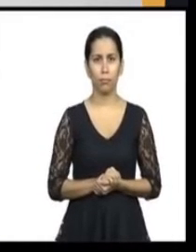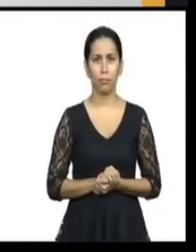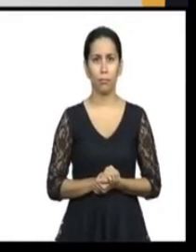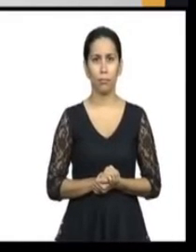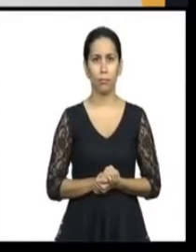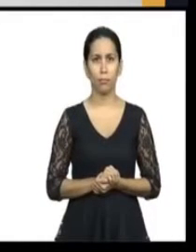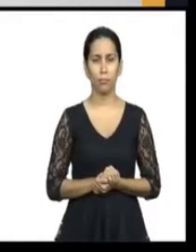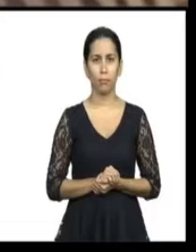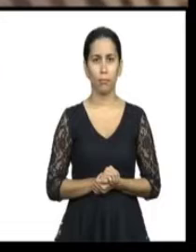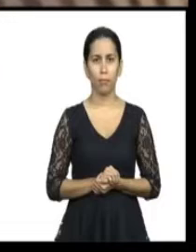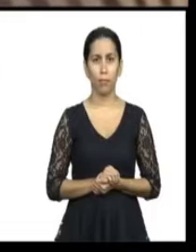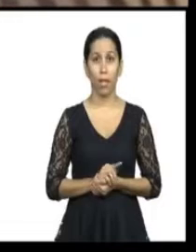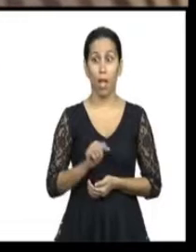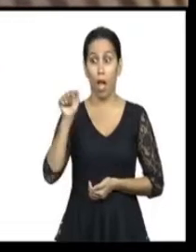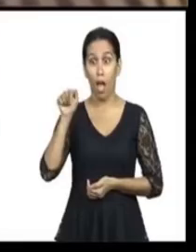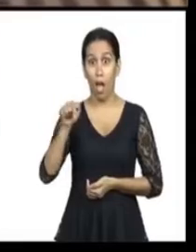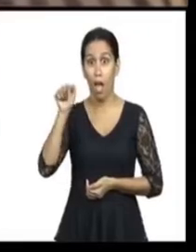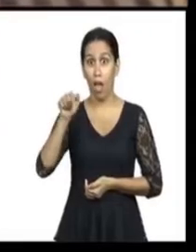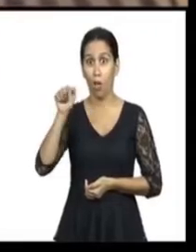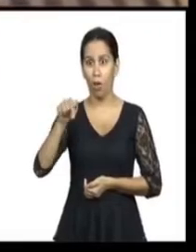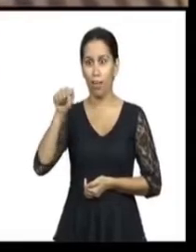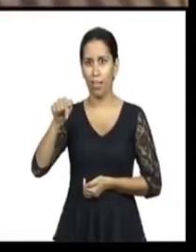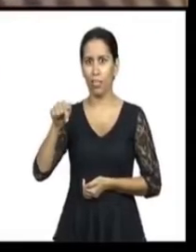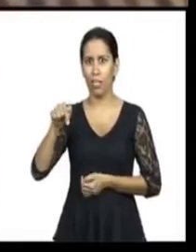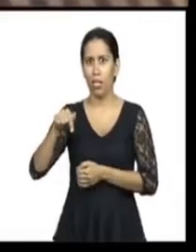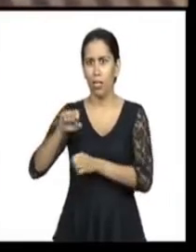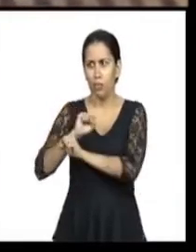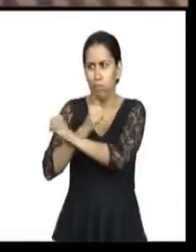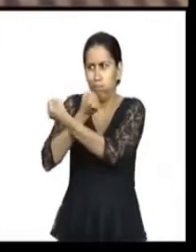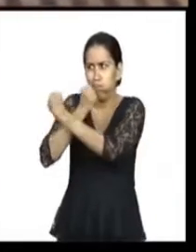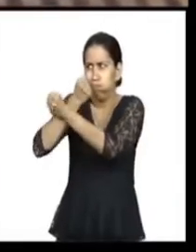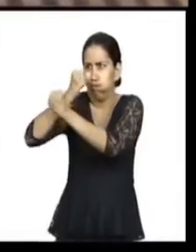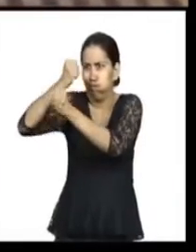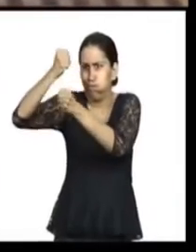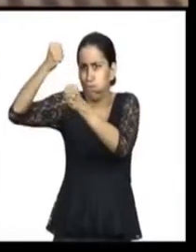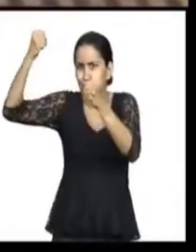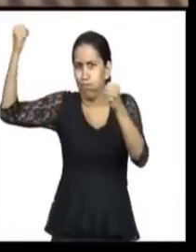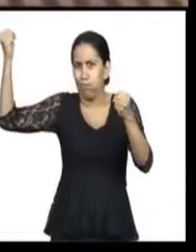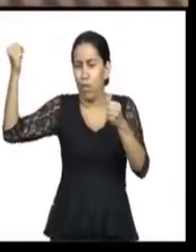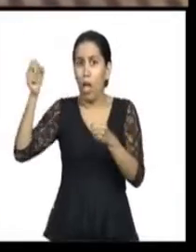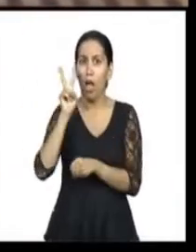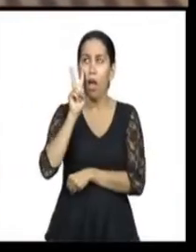etc. Já os equipamentos são esses gigantes aí. Olha o